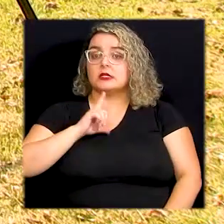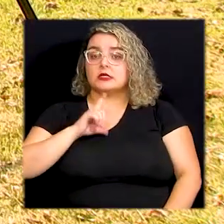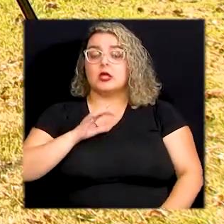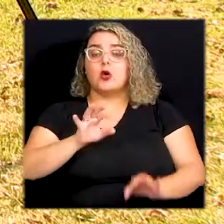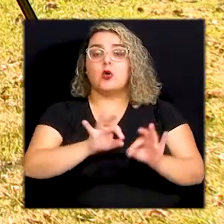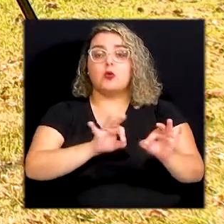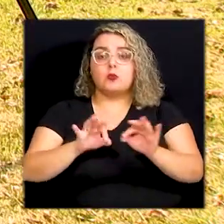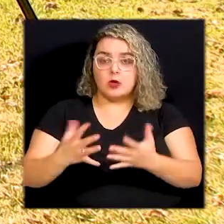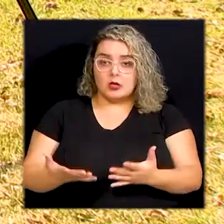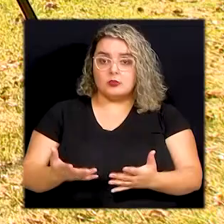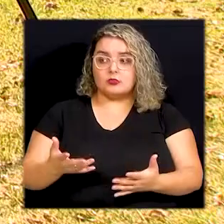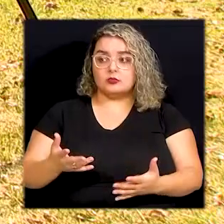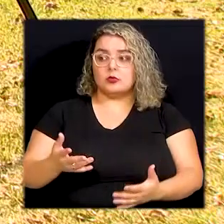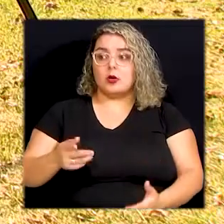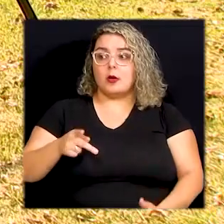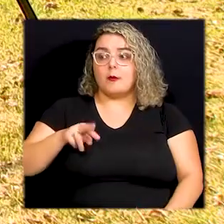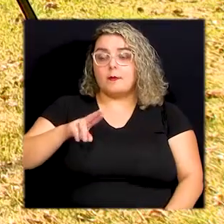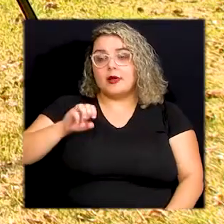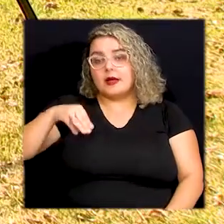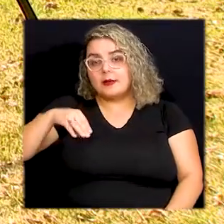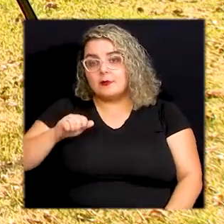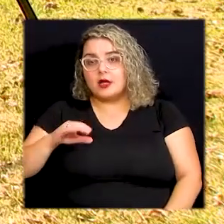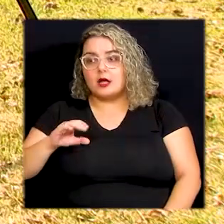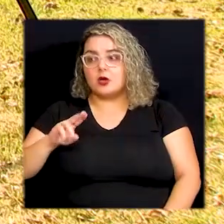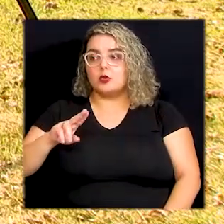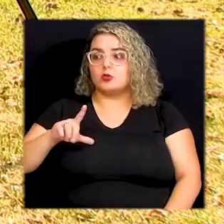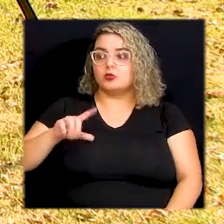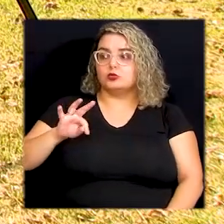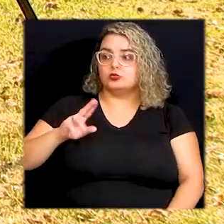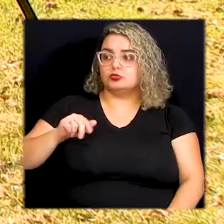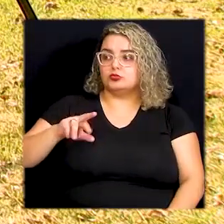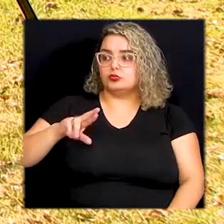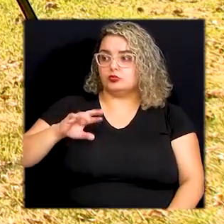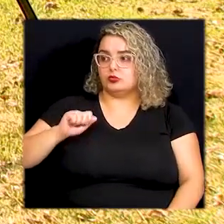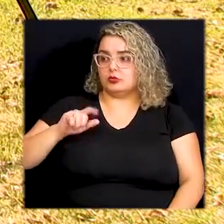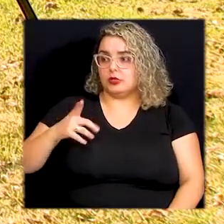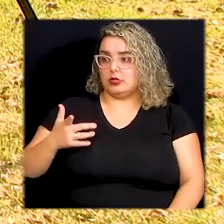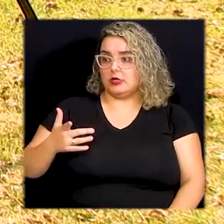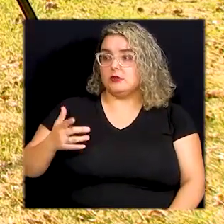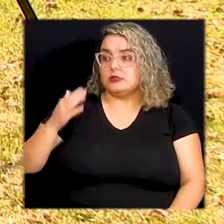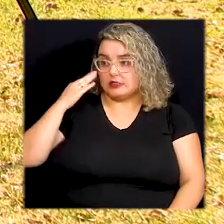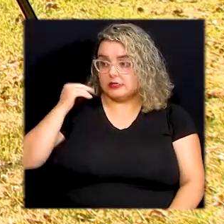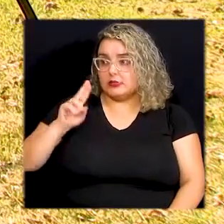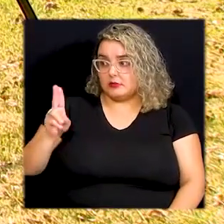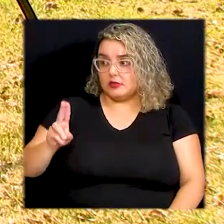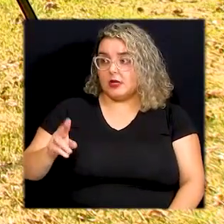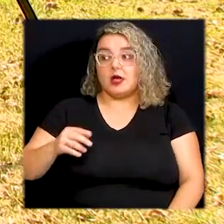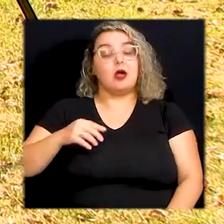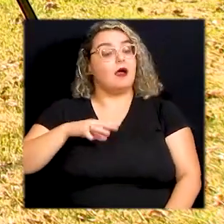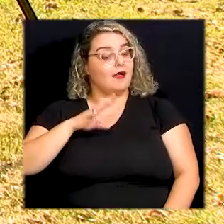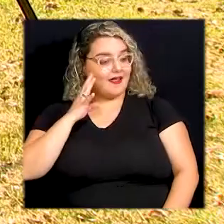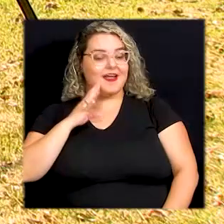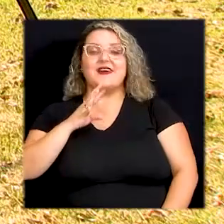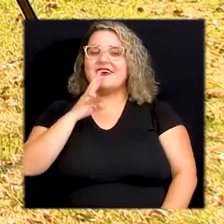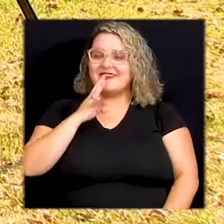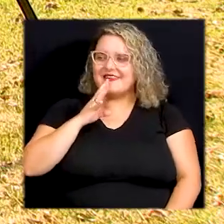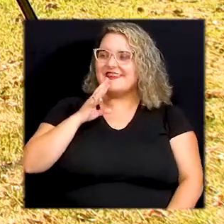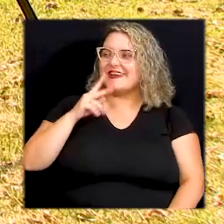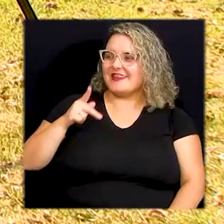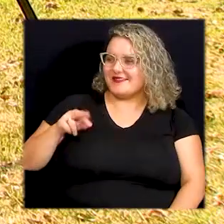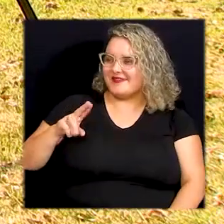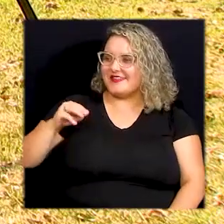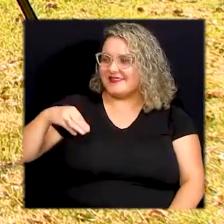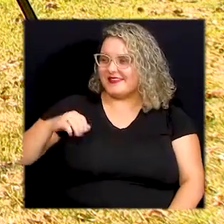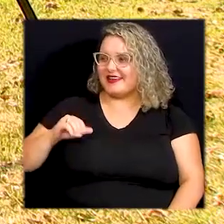gente já tem um projeto permacultural. Você sabe o que é esse nome? Sim. Eu não sabia. Você sabe o que? Eu